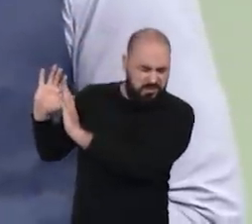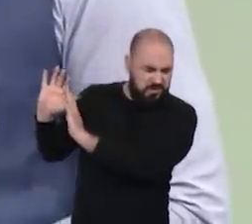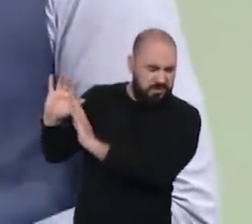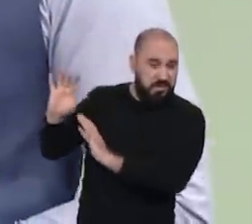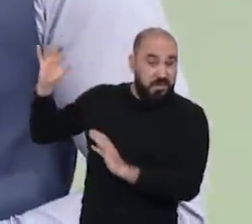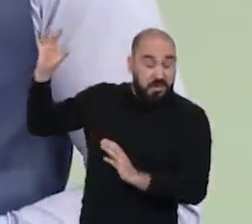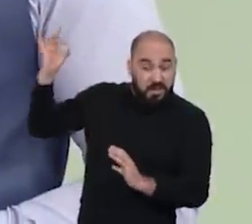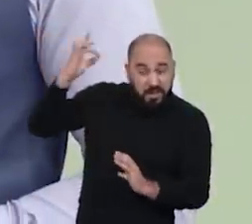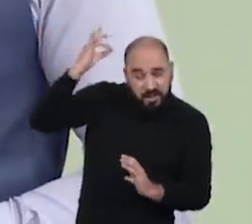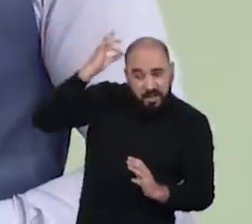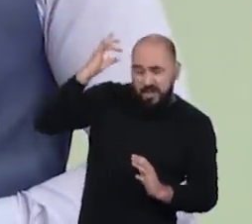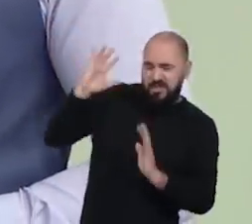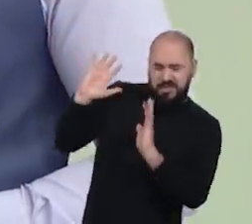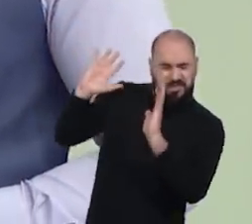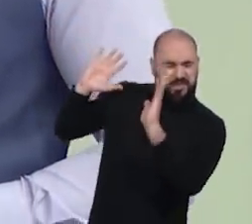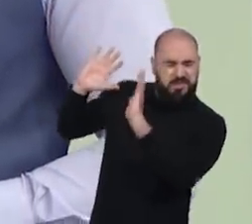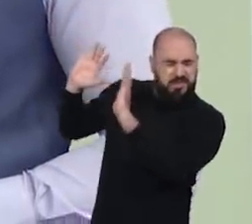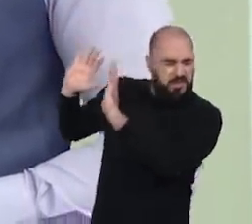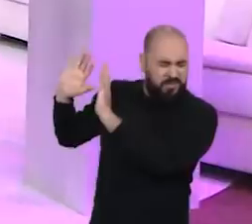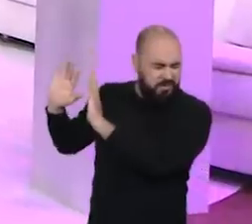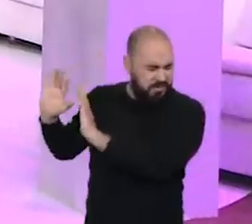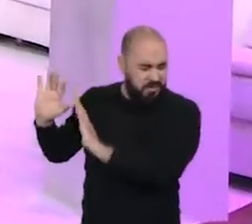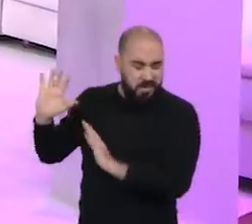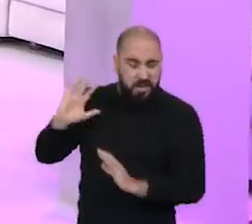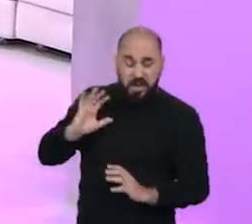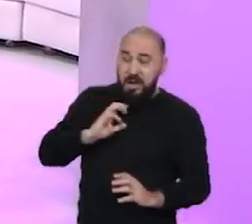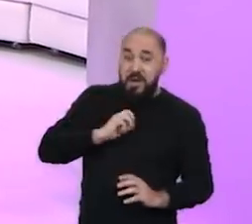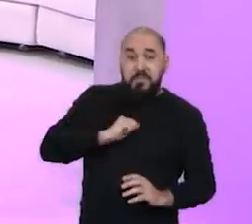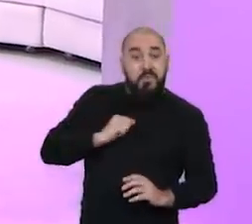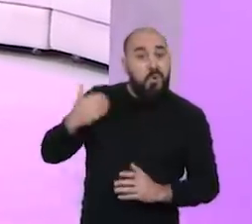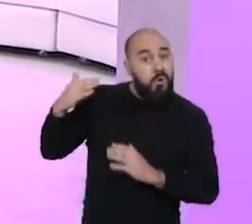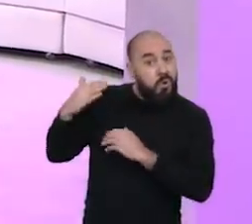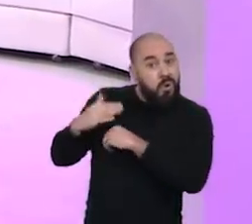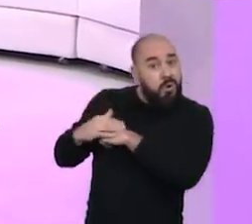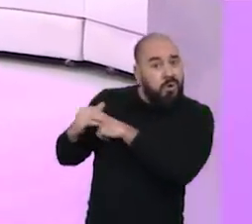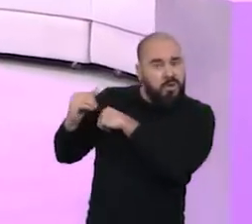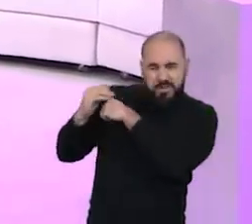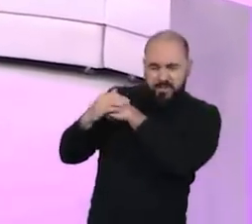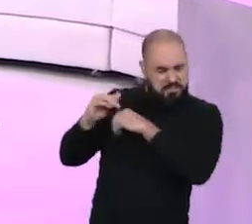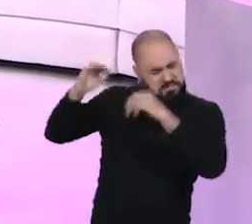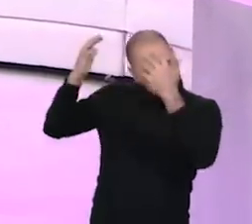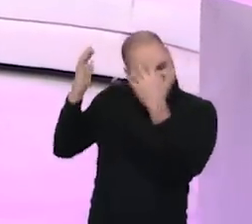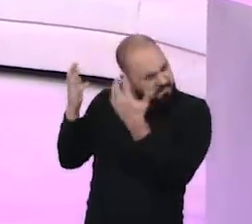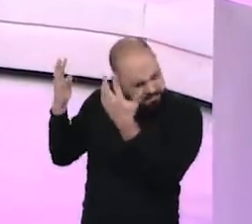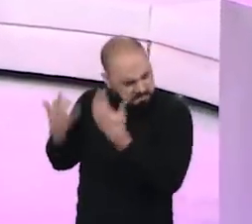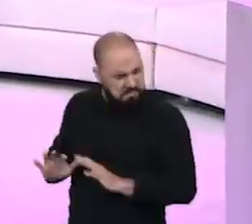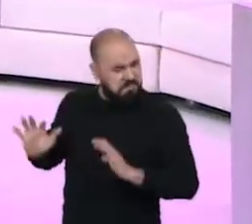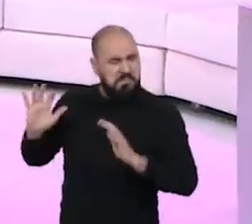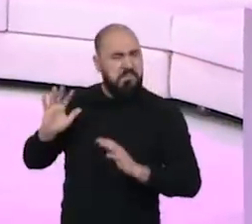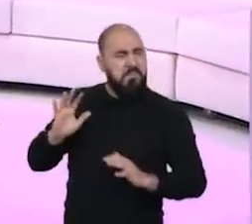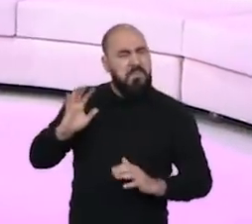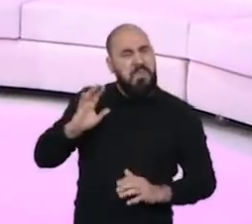a esse amor que chama, que convida.